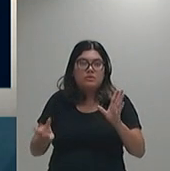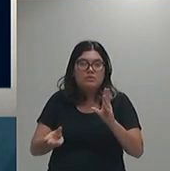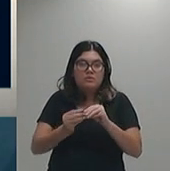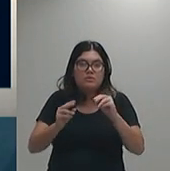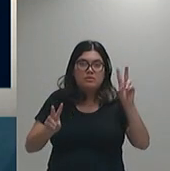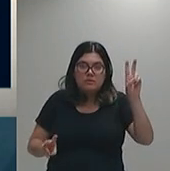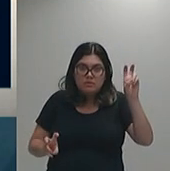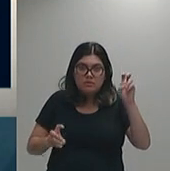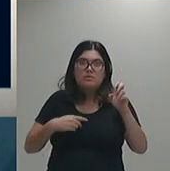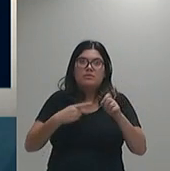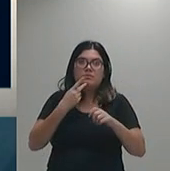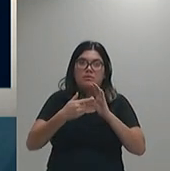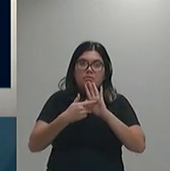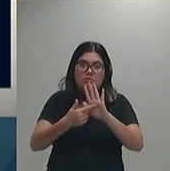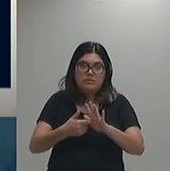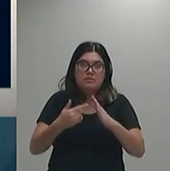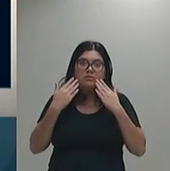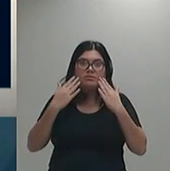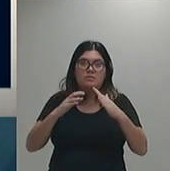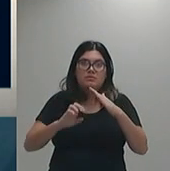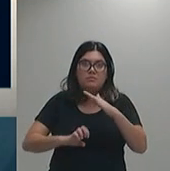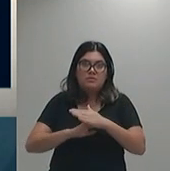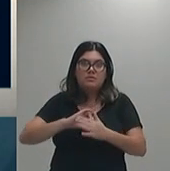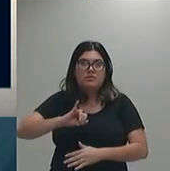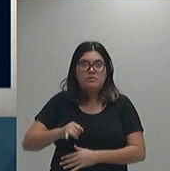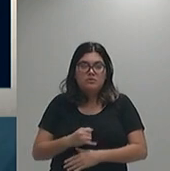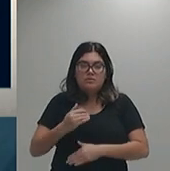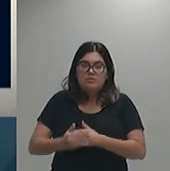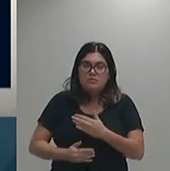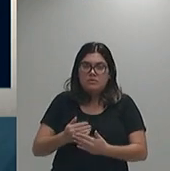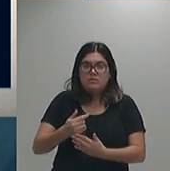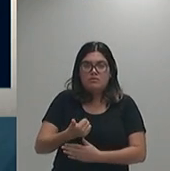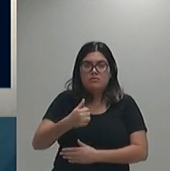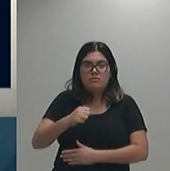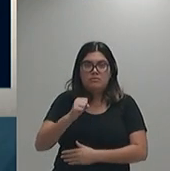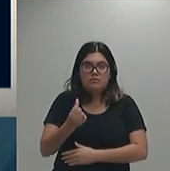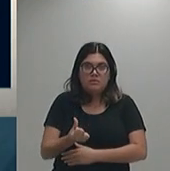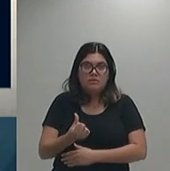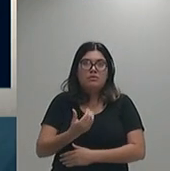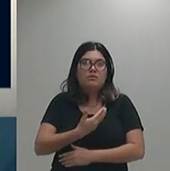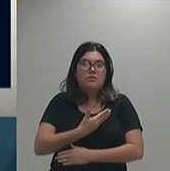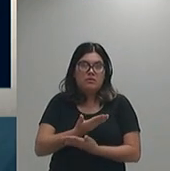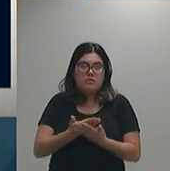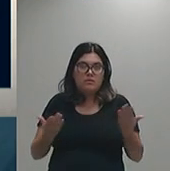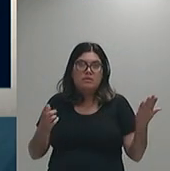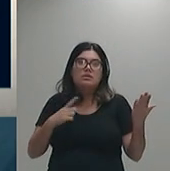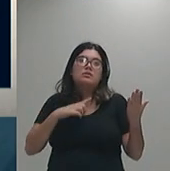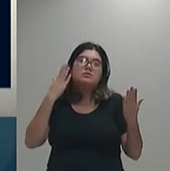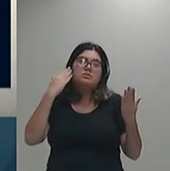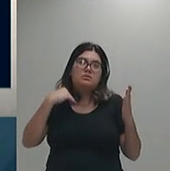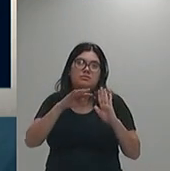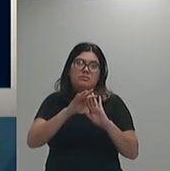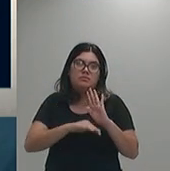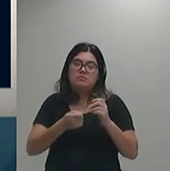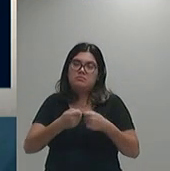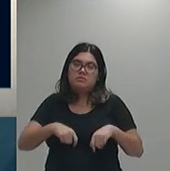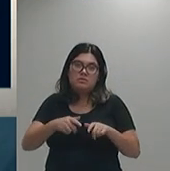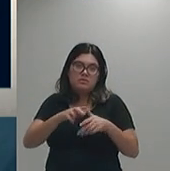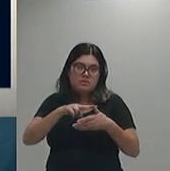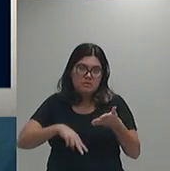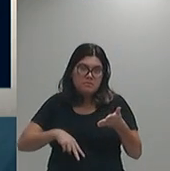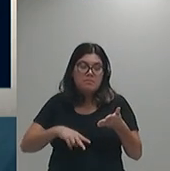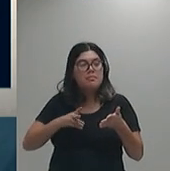apresentados pela companhia J no procedimento 186 os colegas têm em mãos esse tom e essa leitura e prossigo